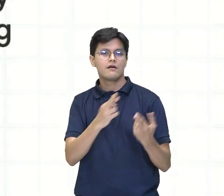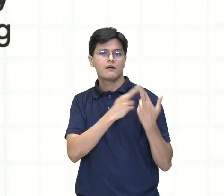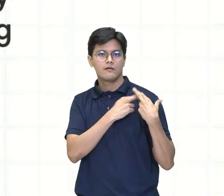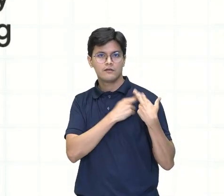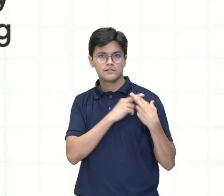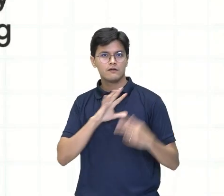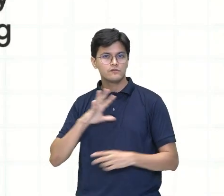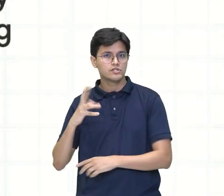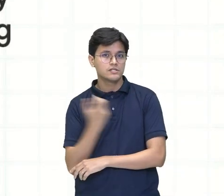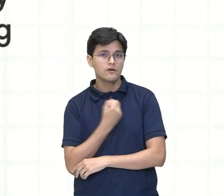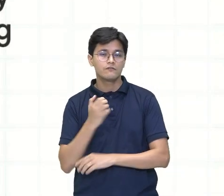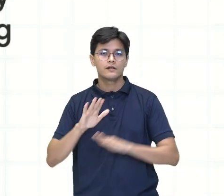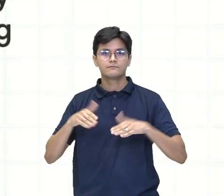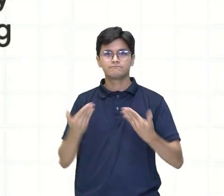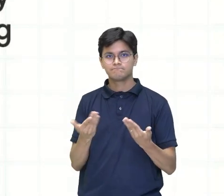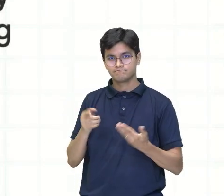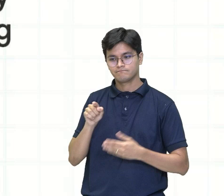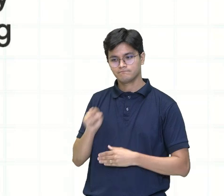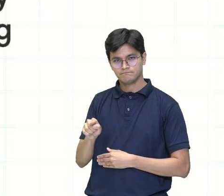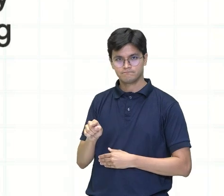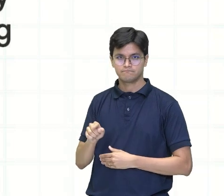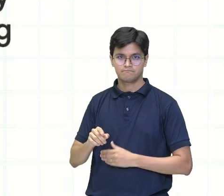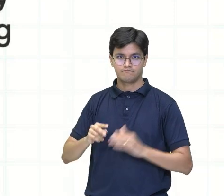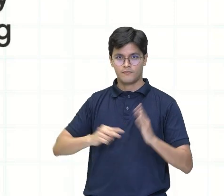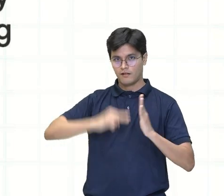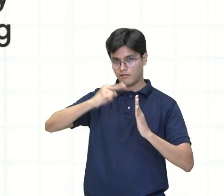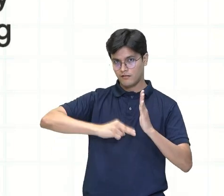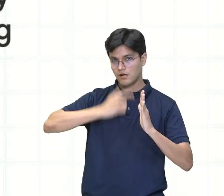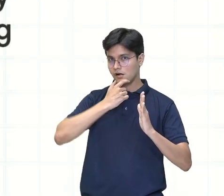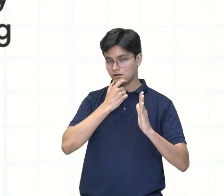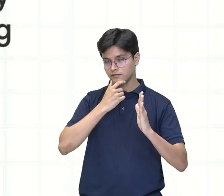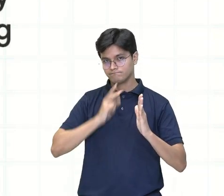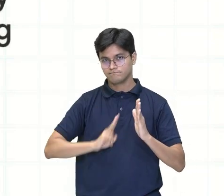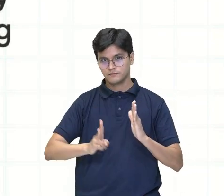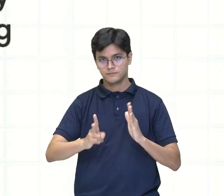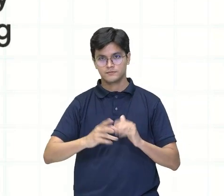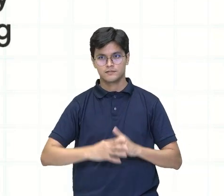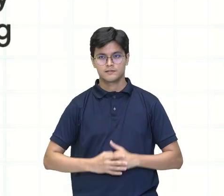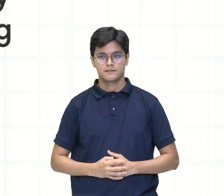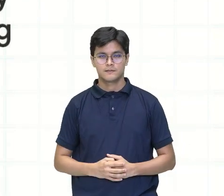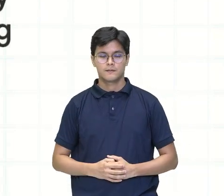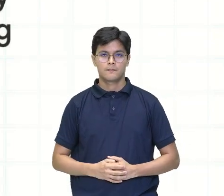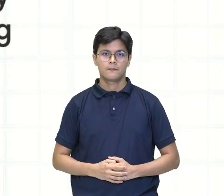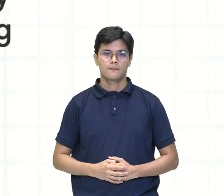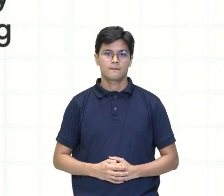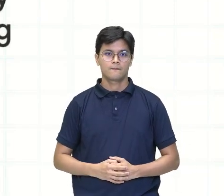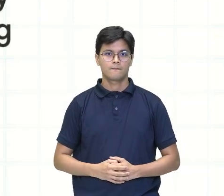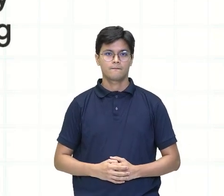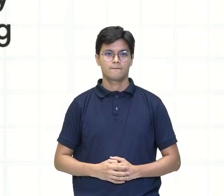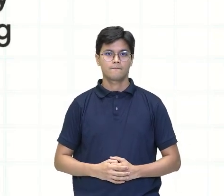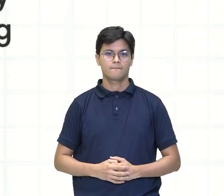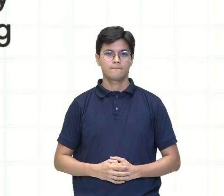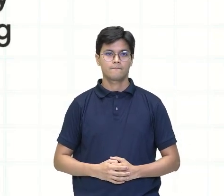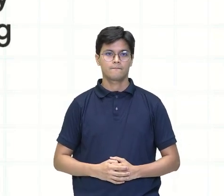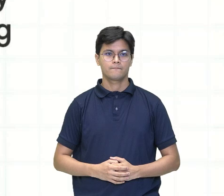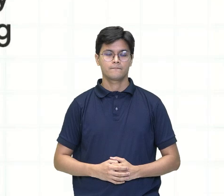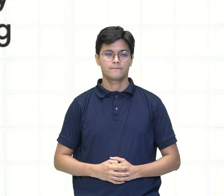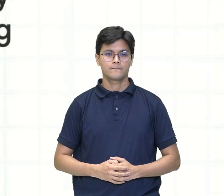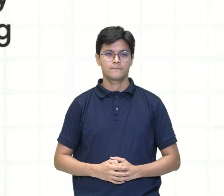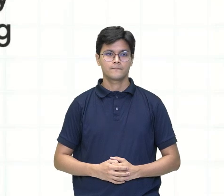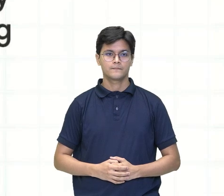Enquanto eles estavam rescued him, that his car was totaled in the